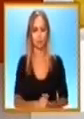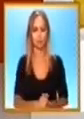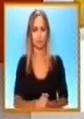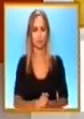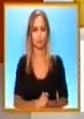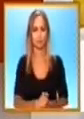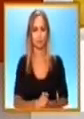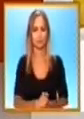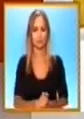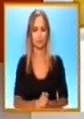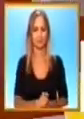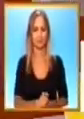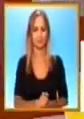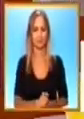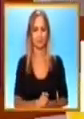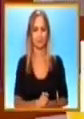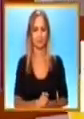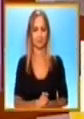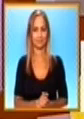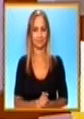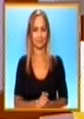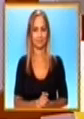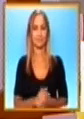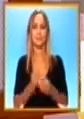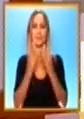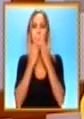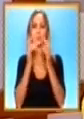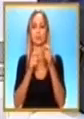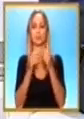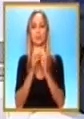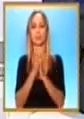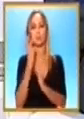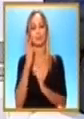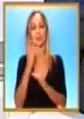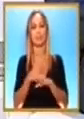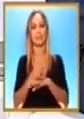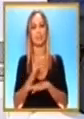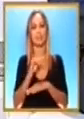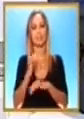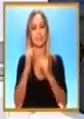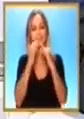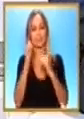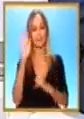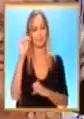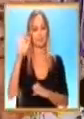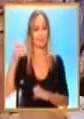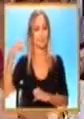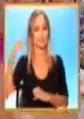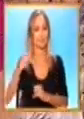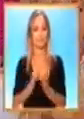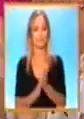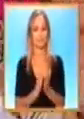5 pessoas. Bem jogado. Bem pensado. Beijinho para todos aqueles que nos veem através da SIC Internacional. Até amanhã. Até amanhã.